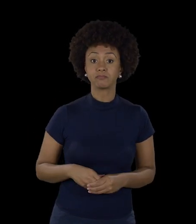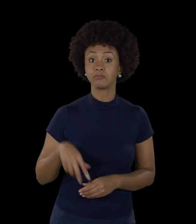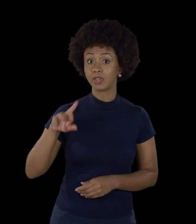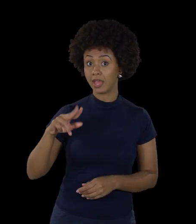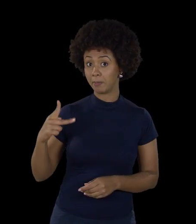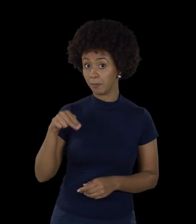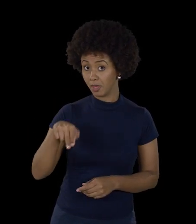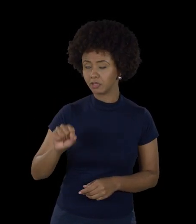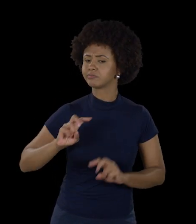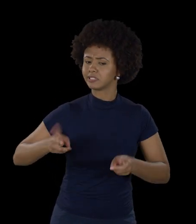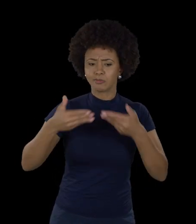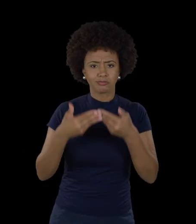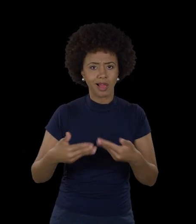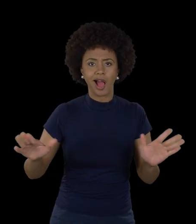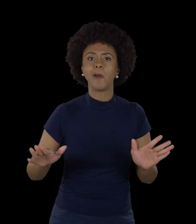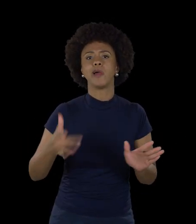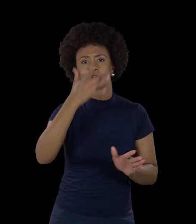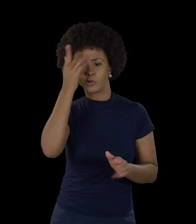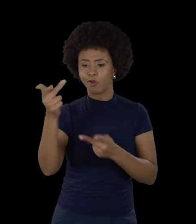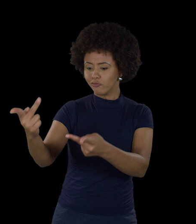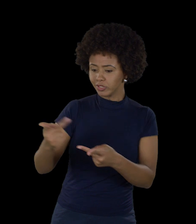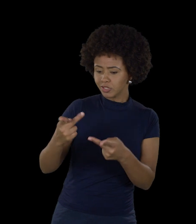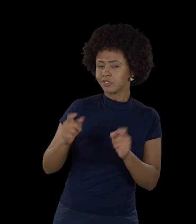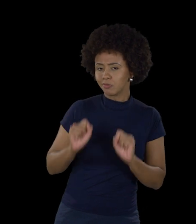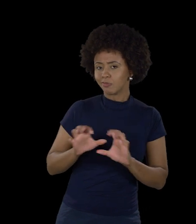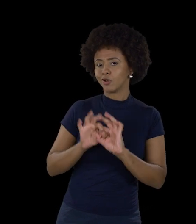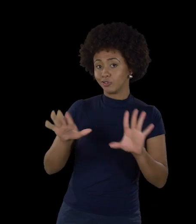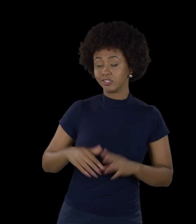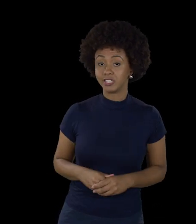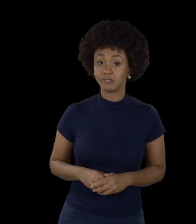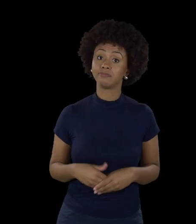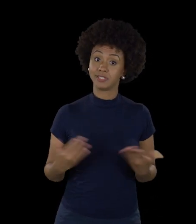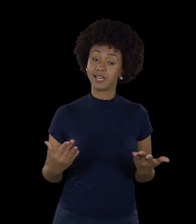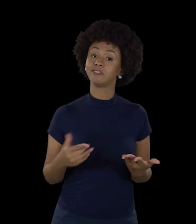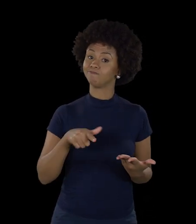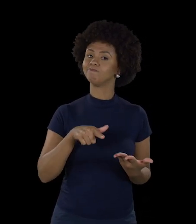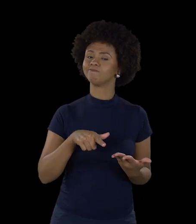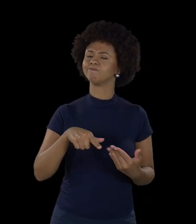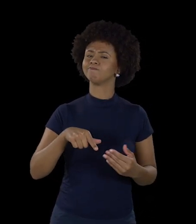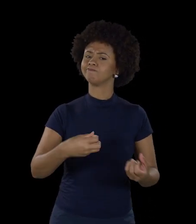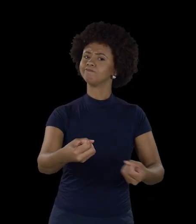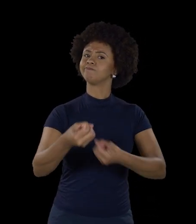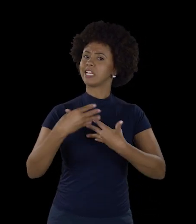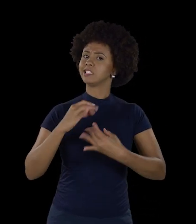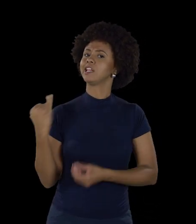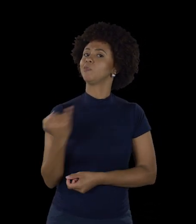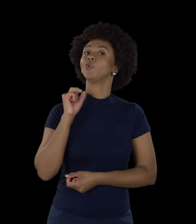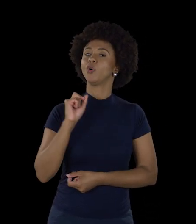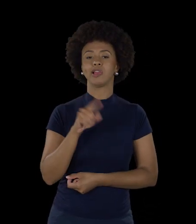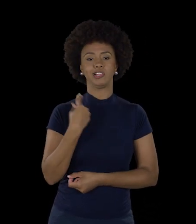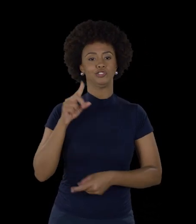das RPPNs estão sempre de braços abertos a receber os visitantes. E, juntos, eles nos deixam